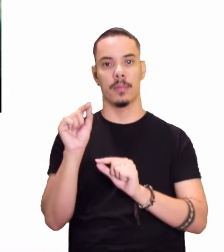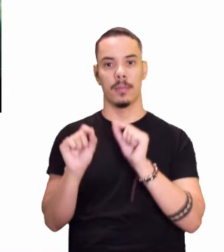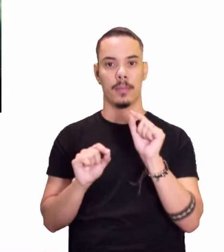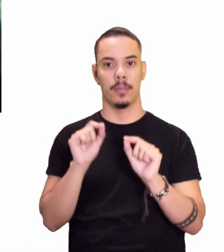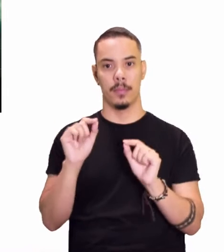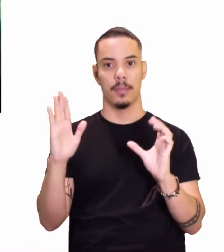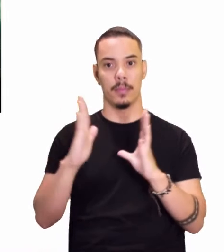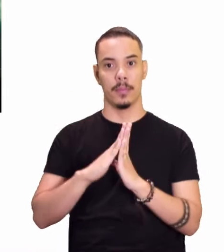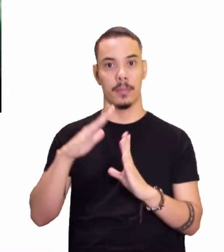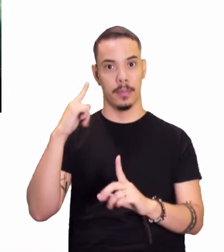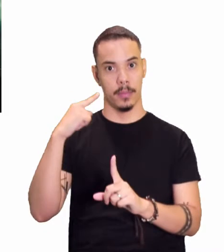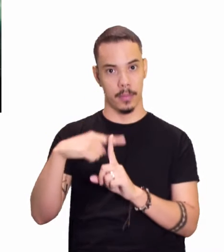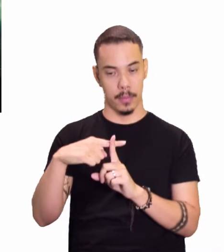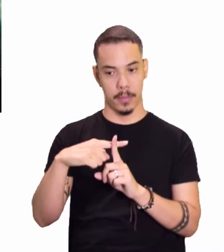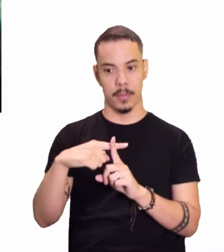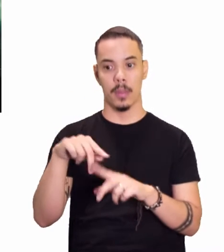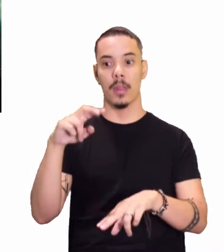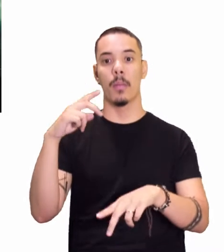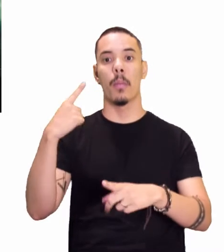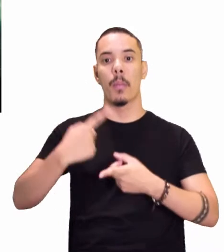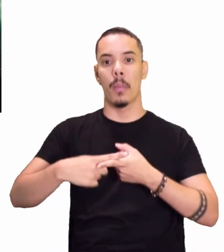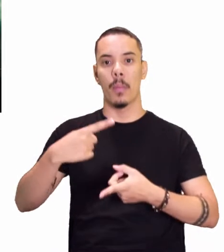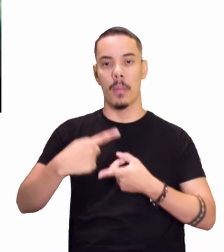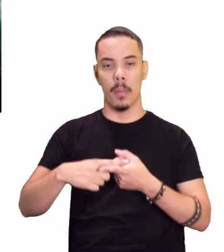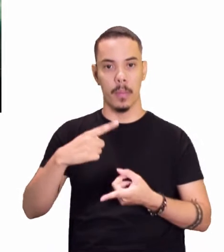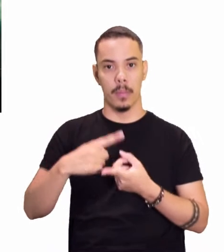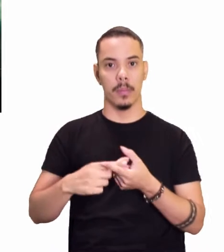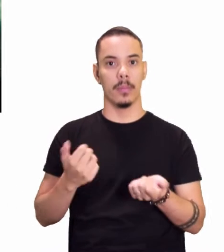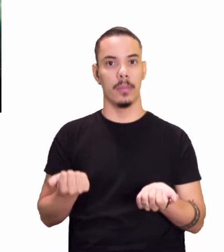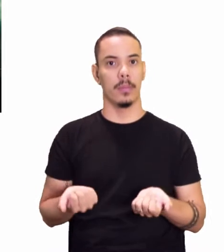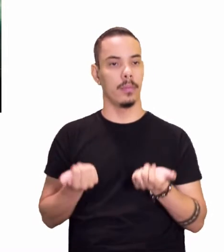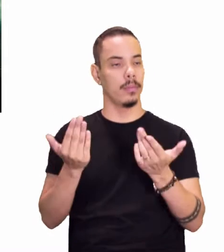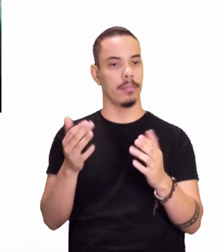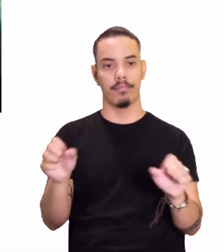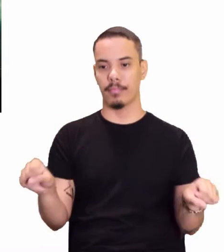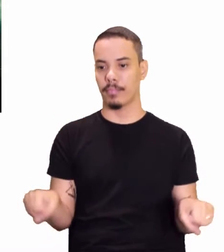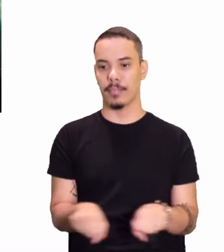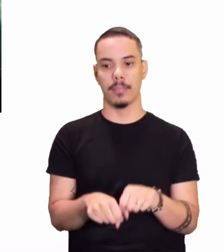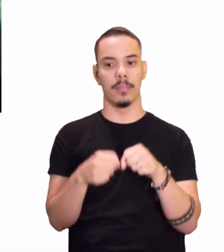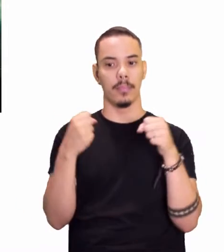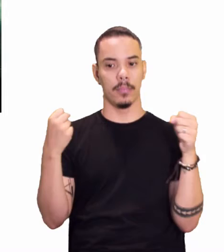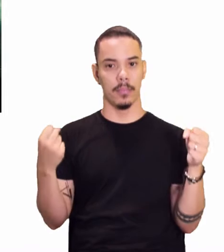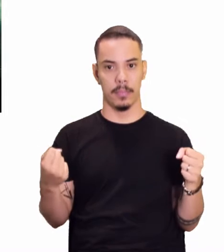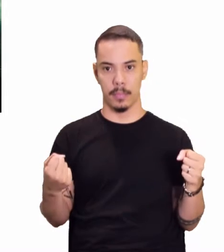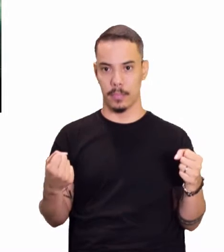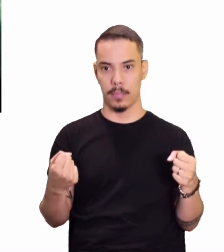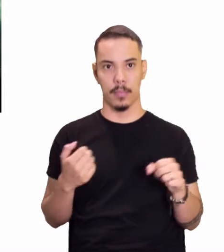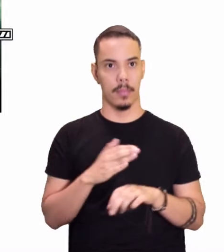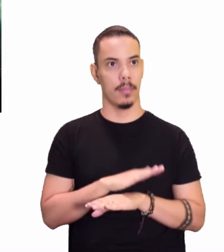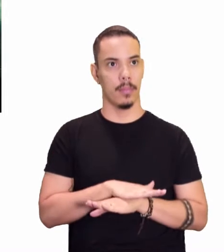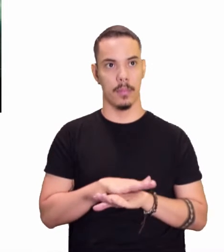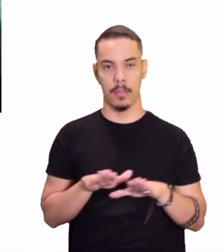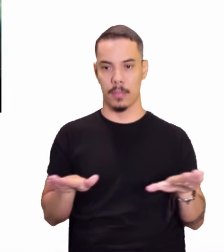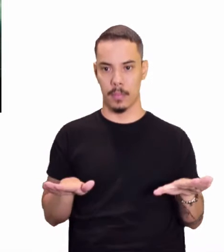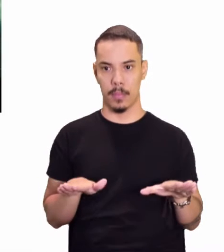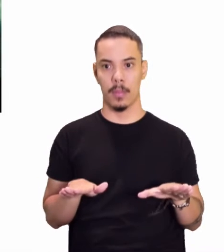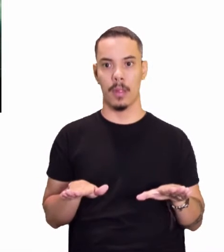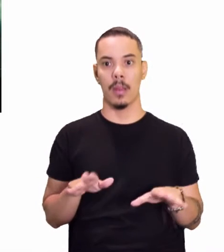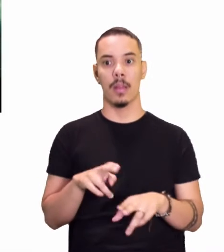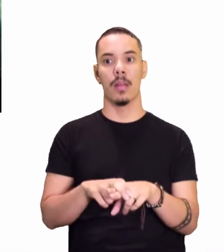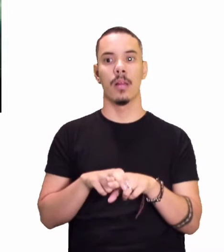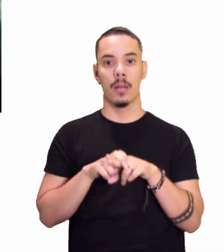hegemonia da igreja. Essa hegemonia foi quebrada, tá certo? E a